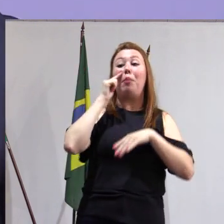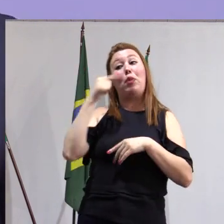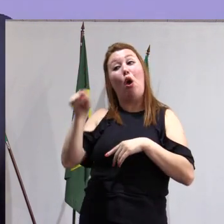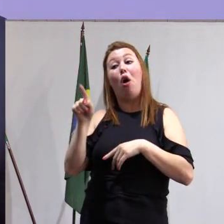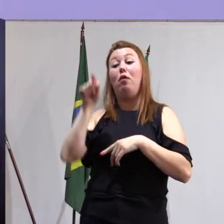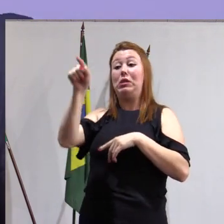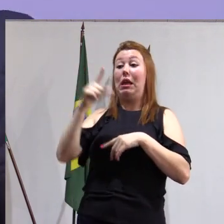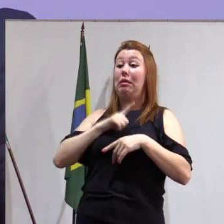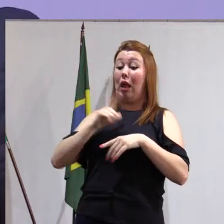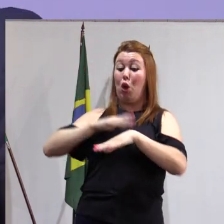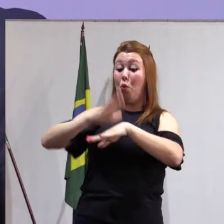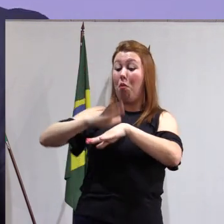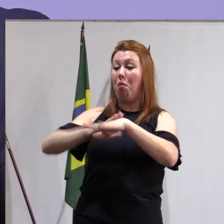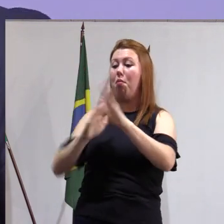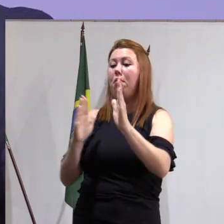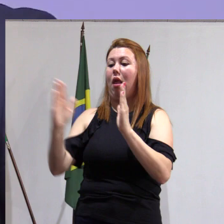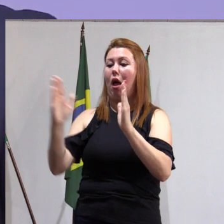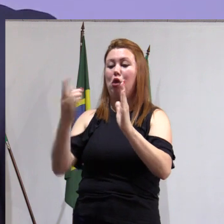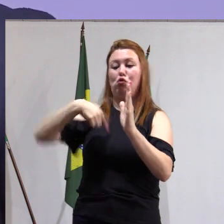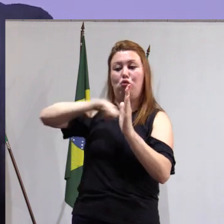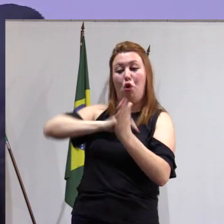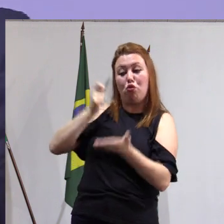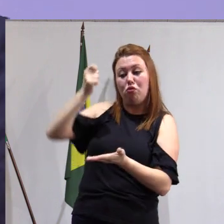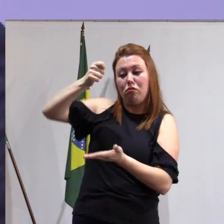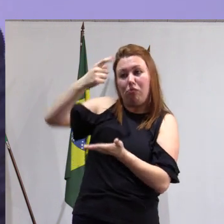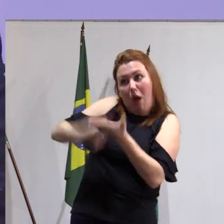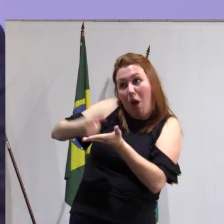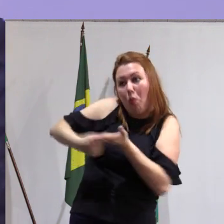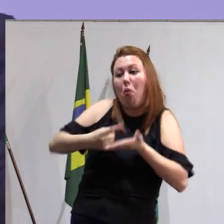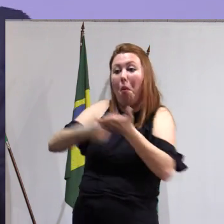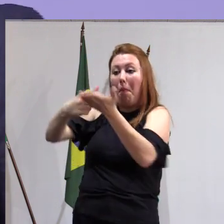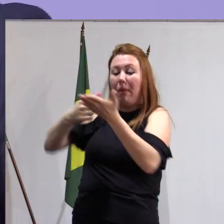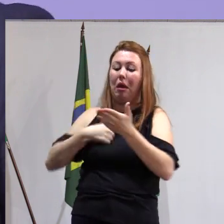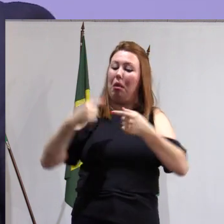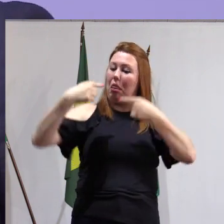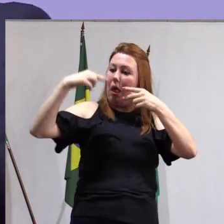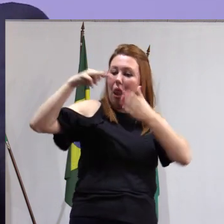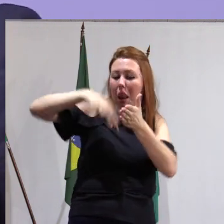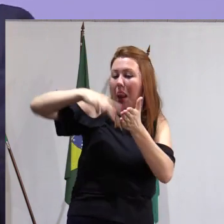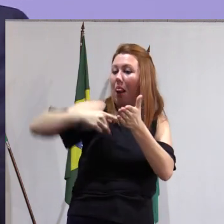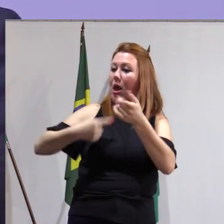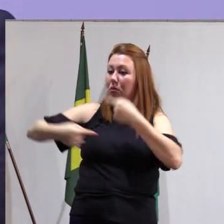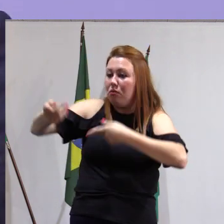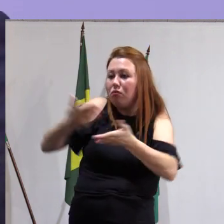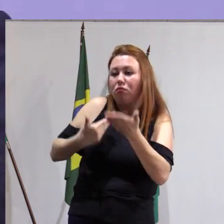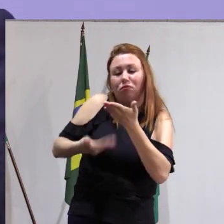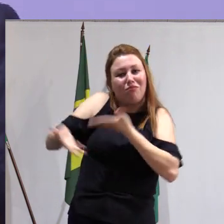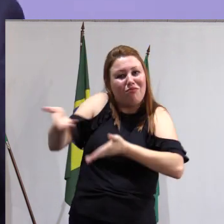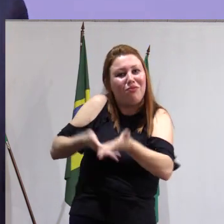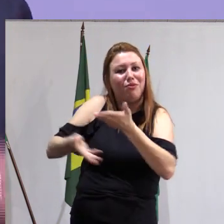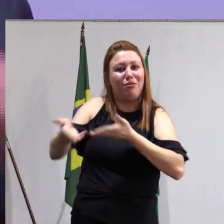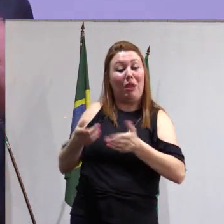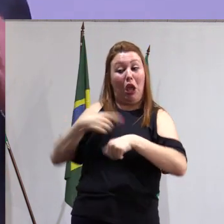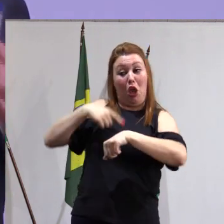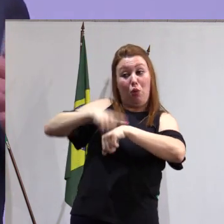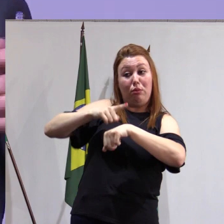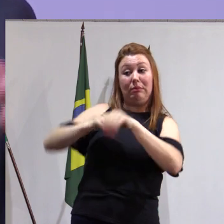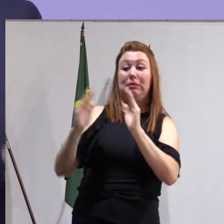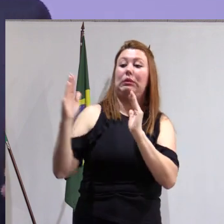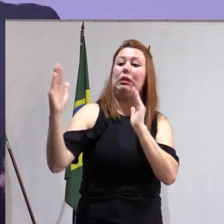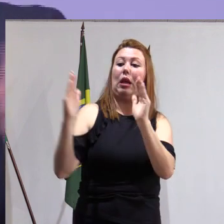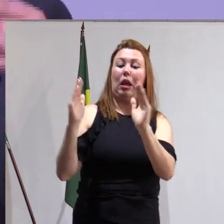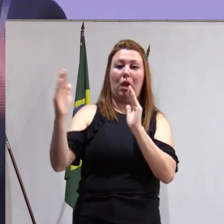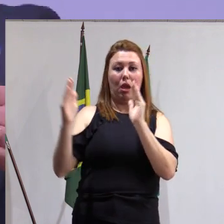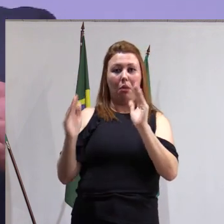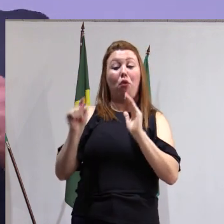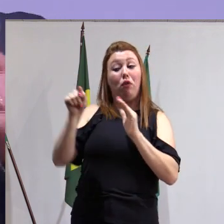dou um prazo, nós acordamos aqui, discutimos as cláusulas, você, universidade, estabelece um prazo e eu lhe dou alguma coisa a mais,